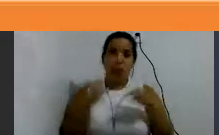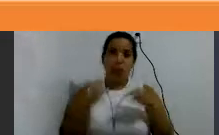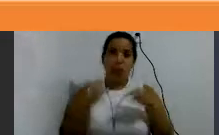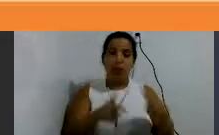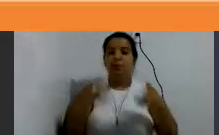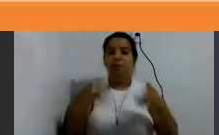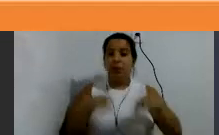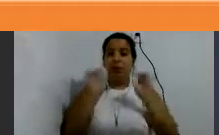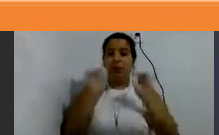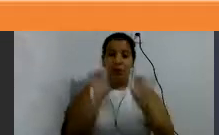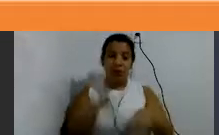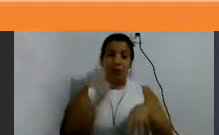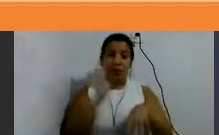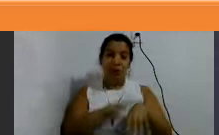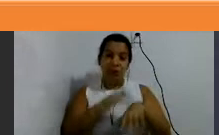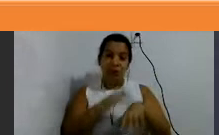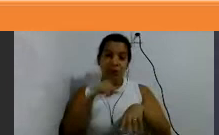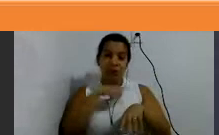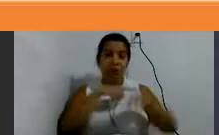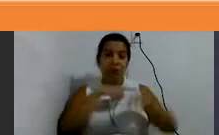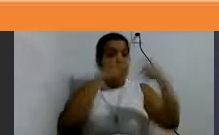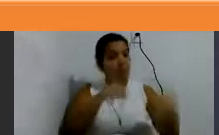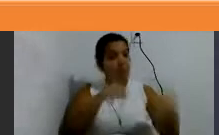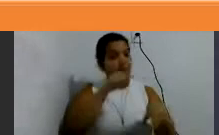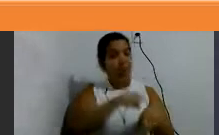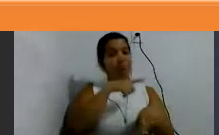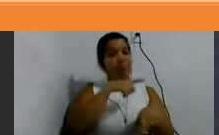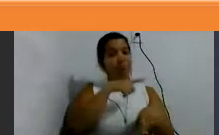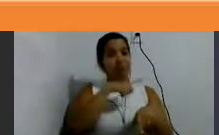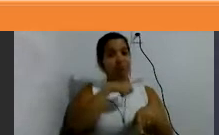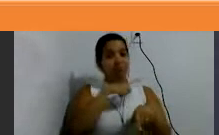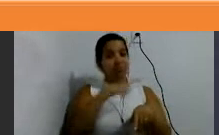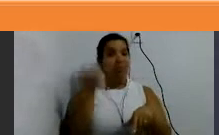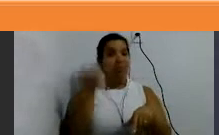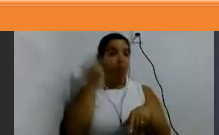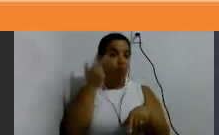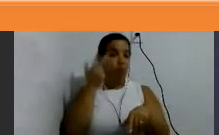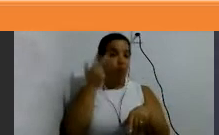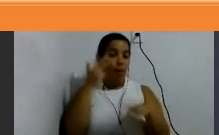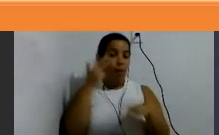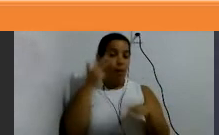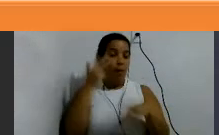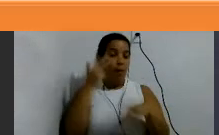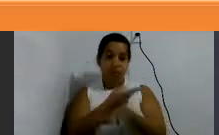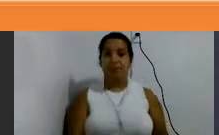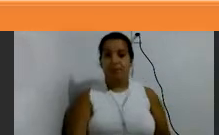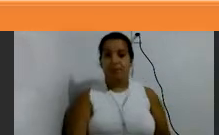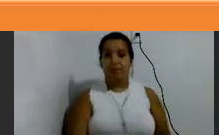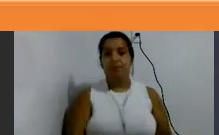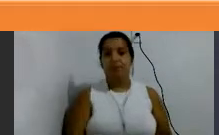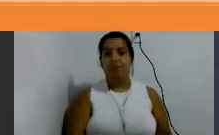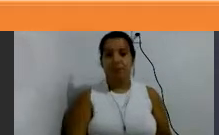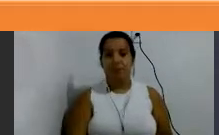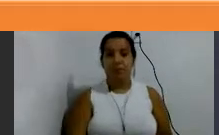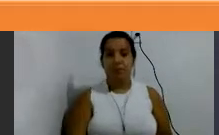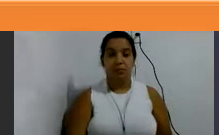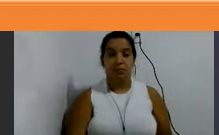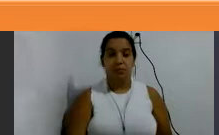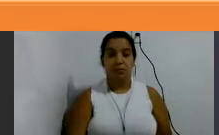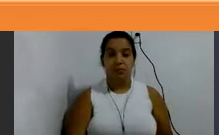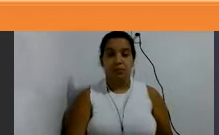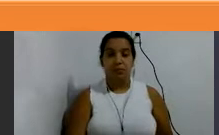endêmica. A gente já sabe que naquela região a gente tem uma maior prevalência e incidência da doença. Então, a